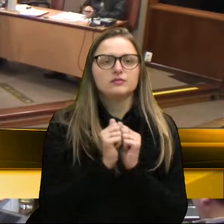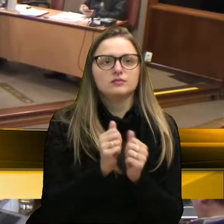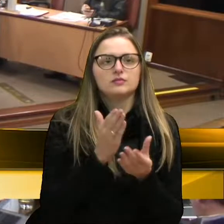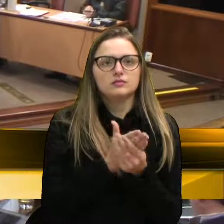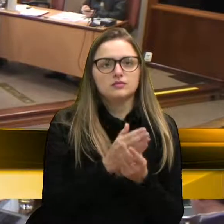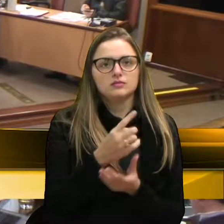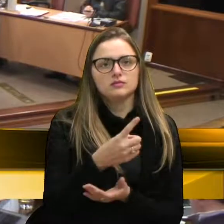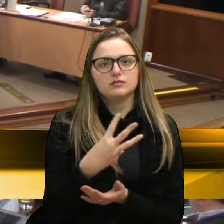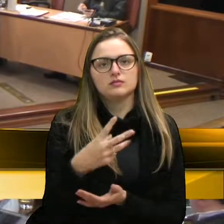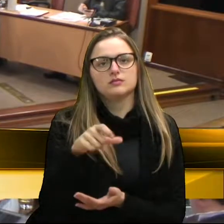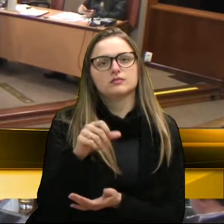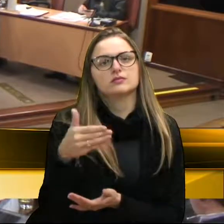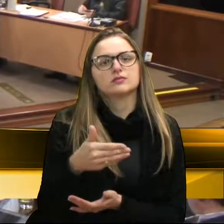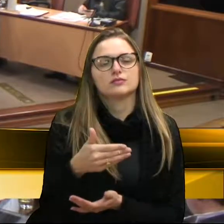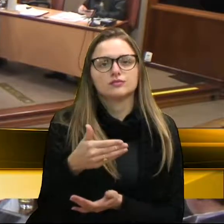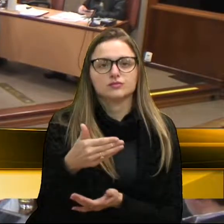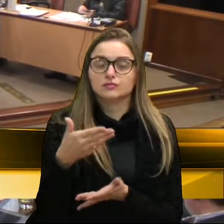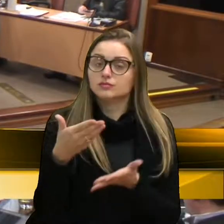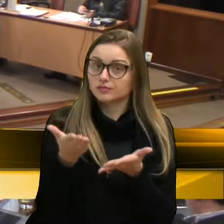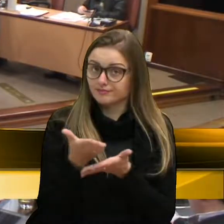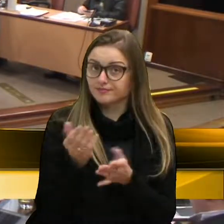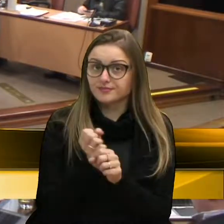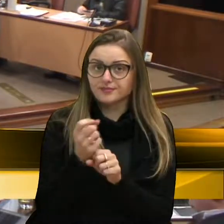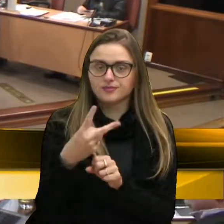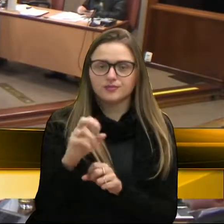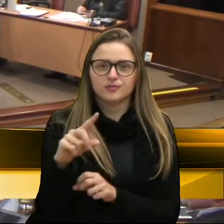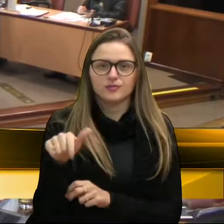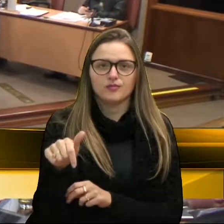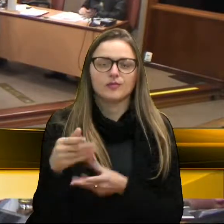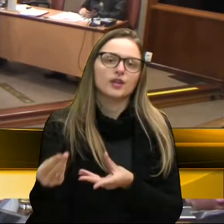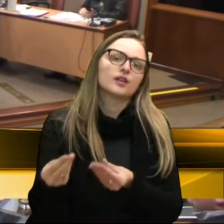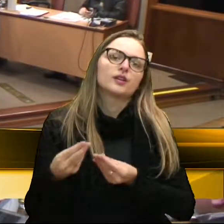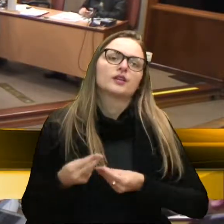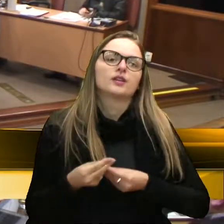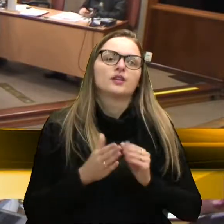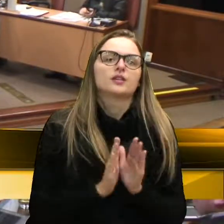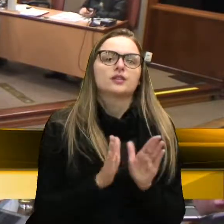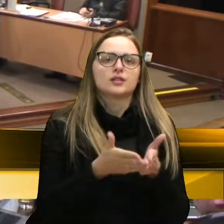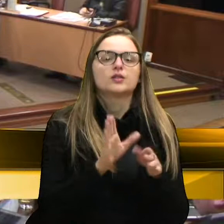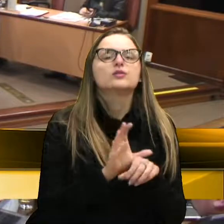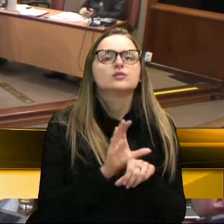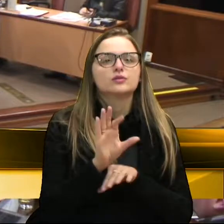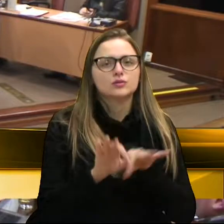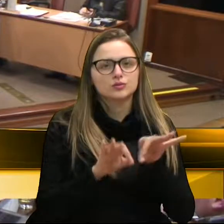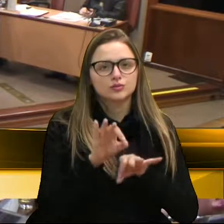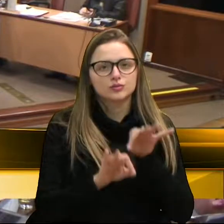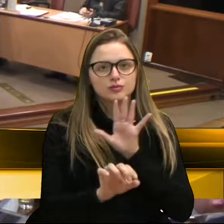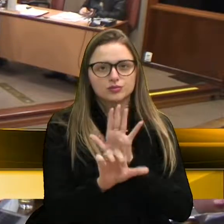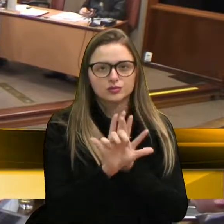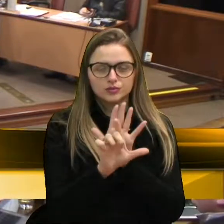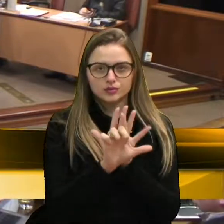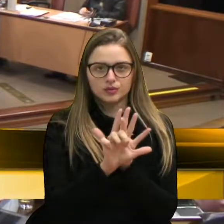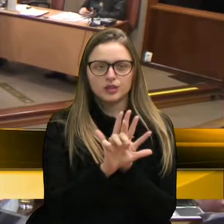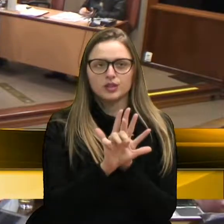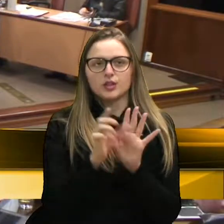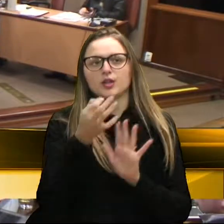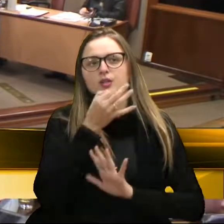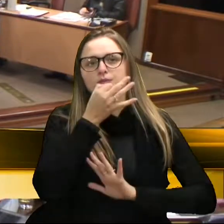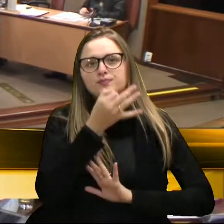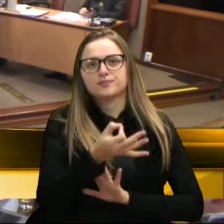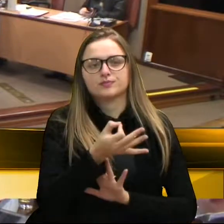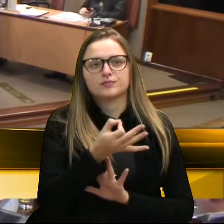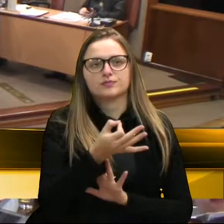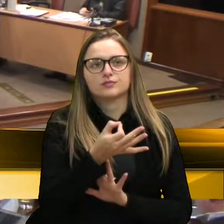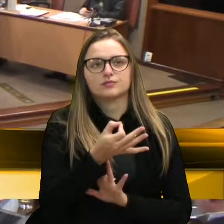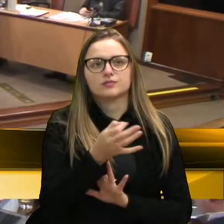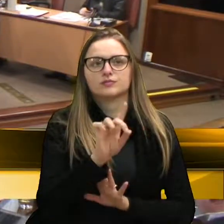número 139 de 2017. Recebe essa Comissão de Constituição, Justiça e Legislação para análise e parecer